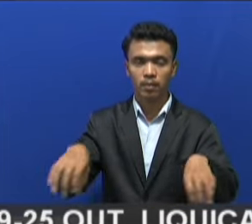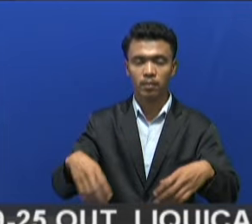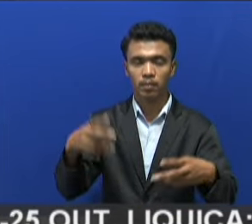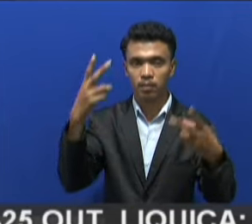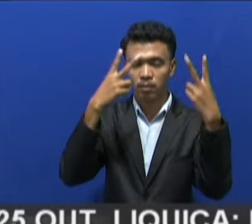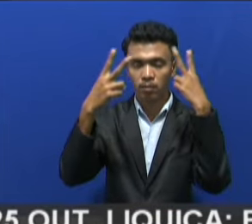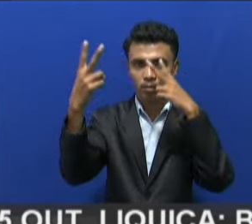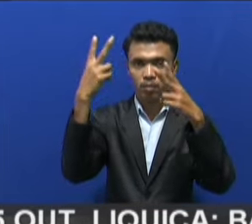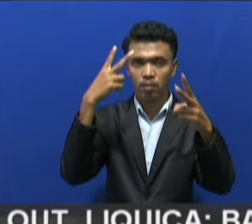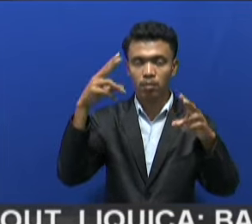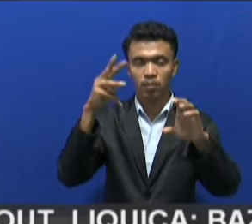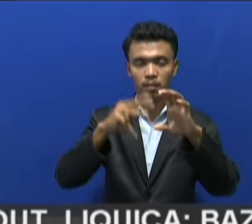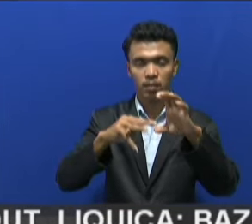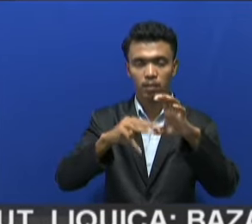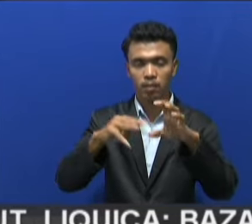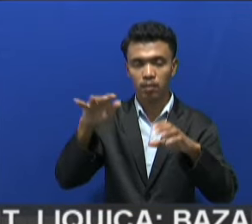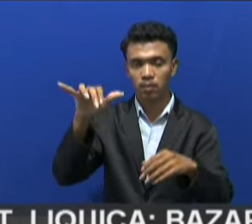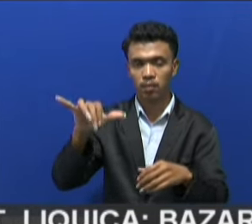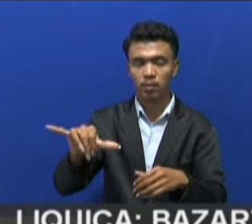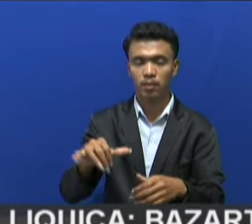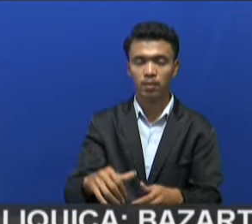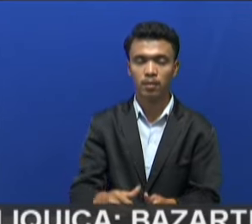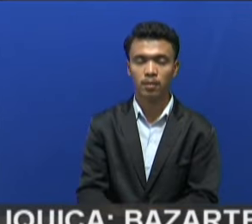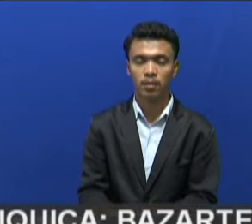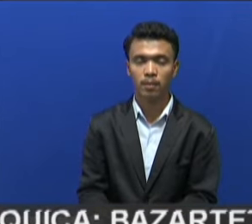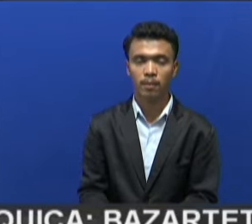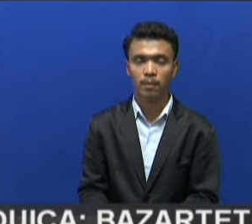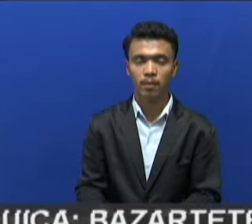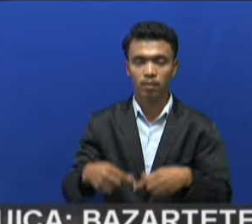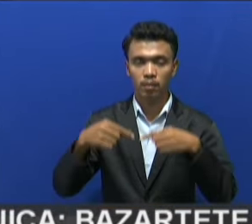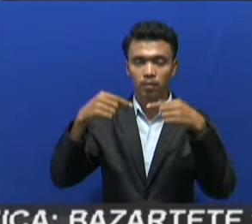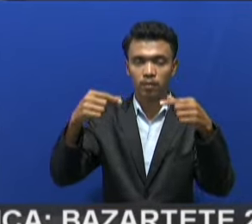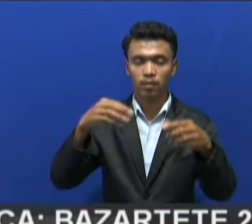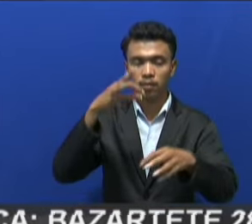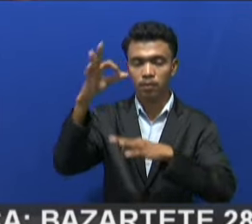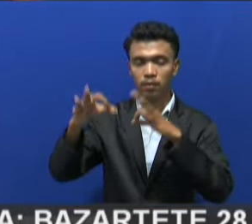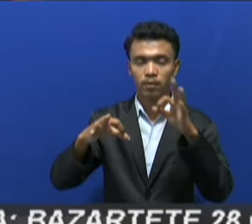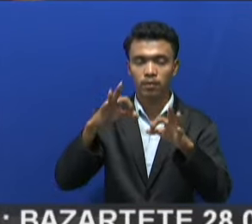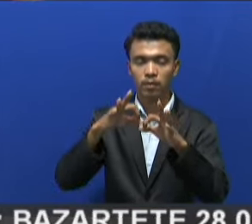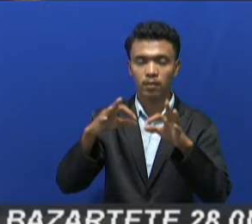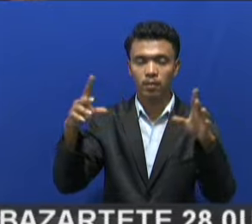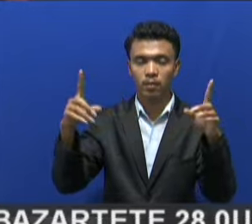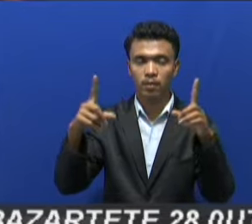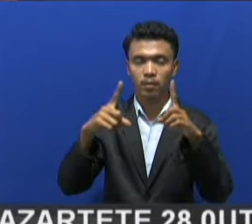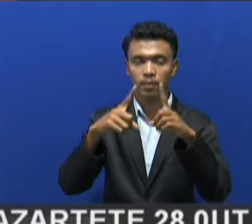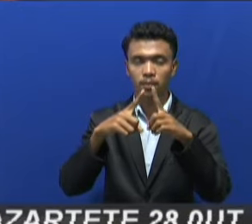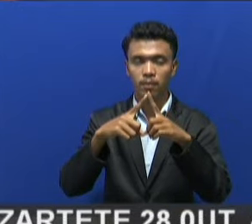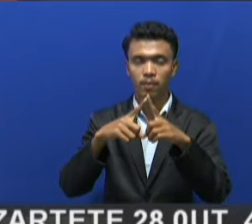mercadoria Sira, além de controlo da mercadoria Sira, foi garantia da